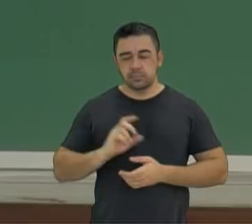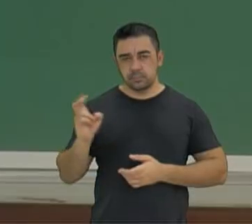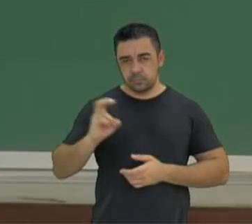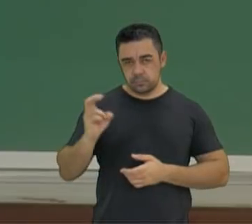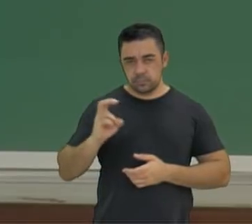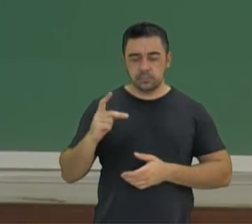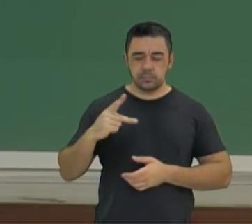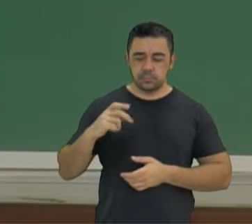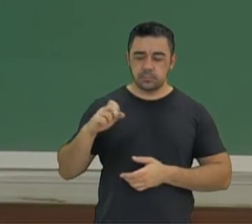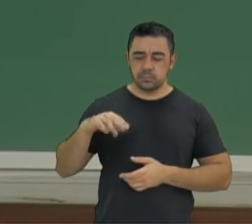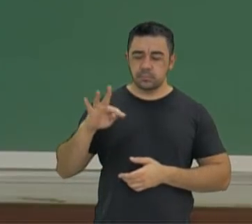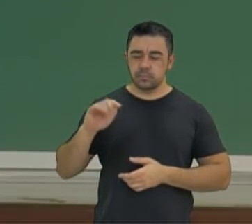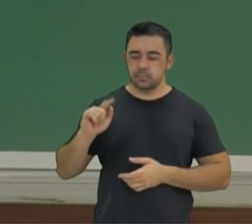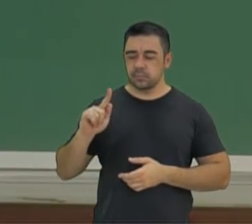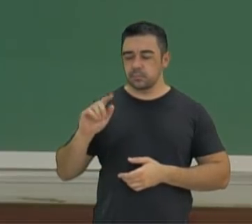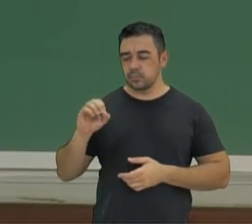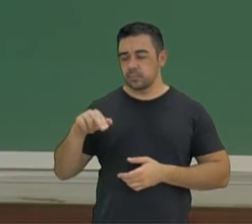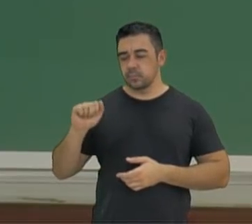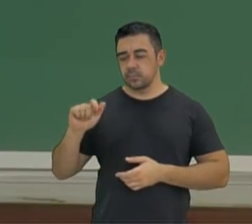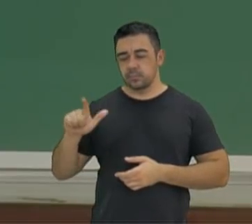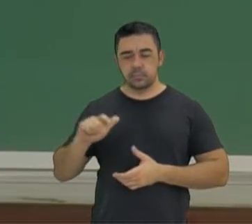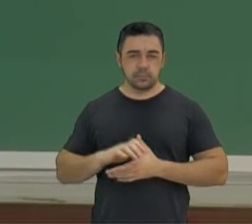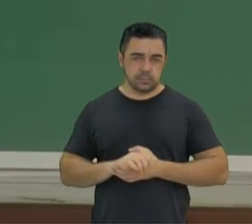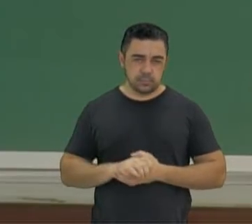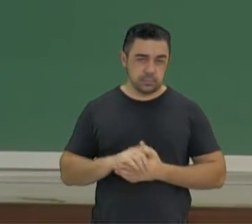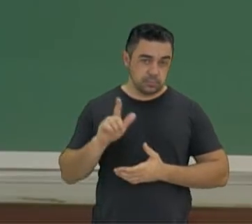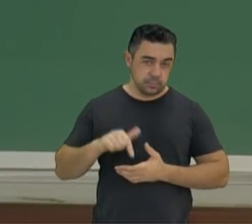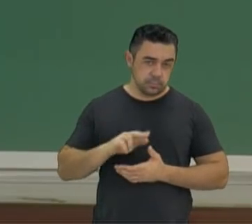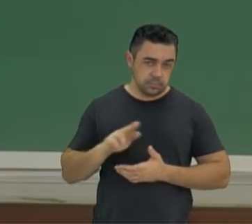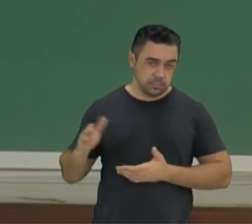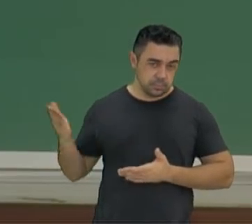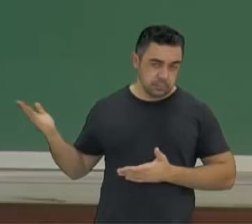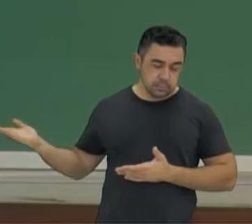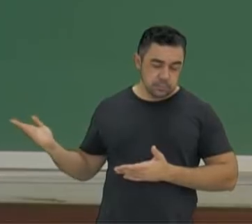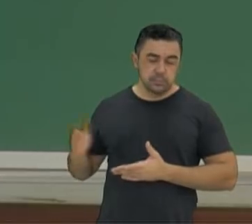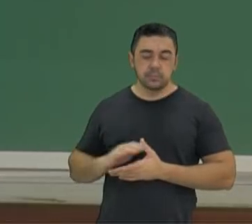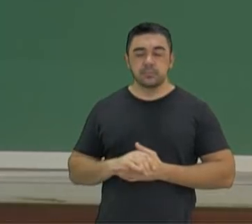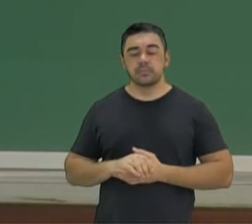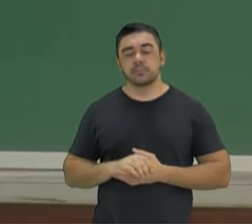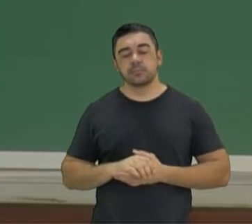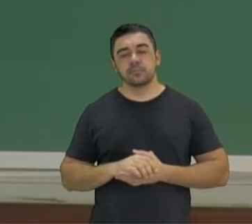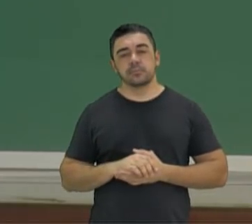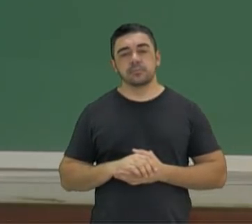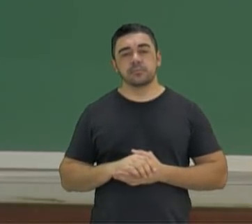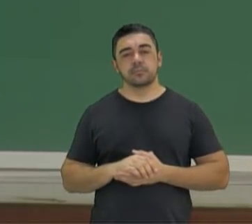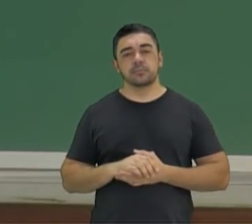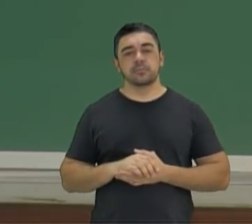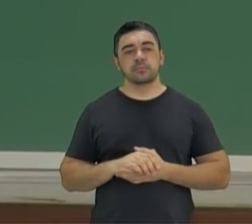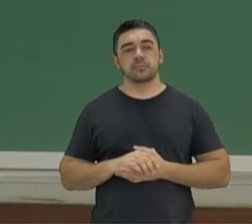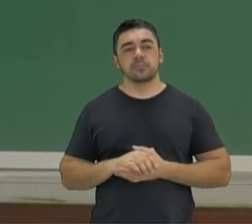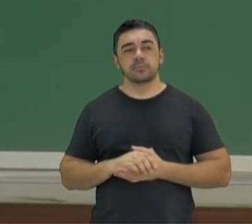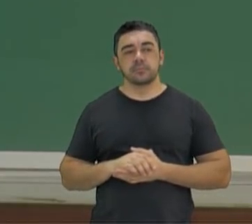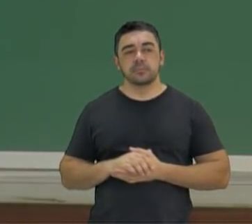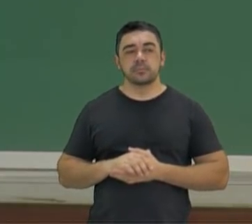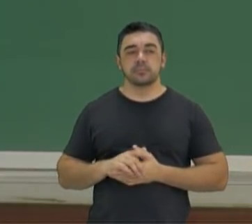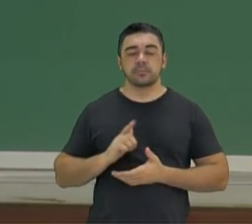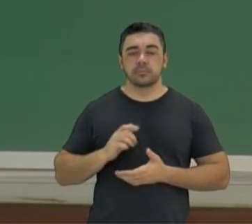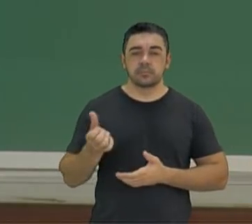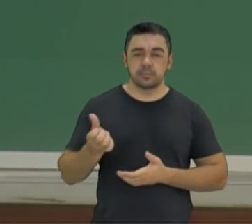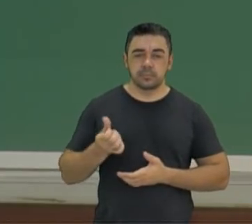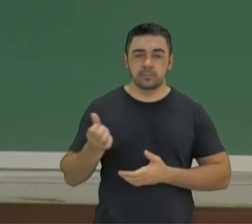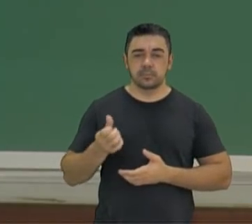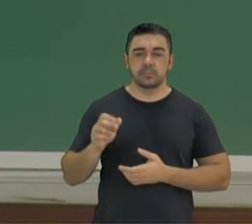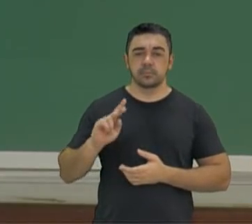Pentagonal, ó, base pentagonal. A base é um pentágono, então recebe o nome de pirâmide de base pentagonal.